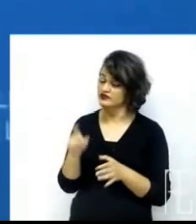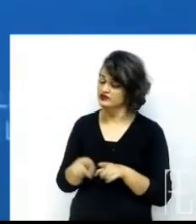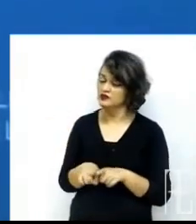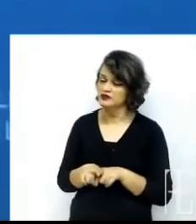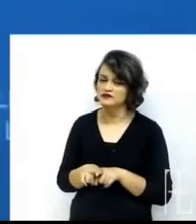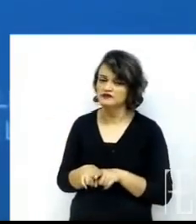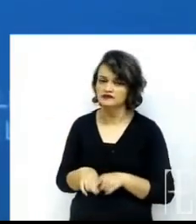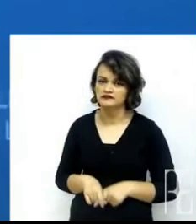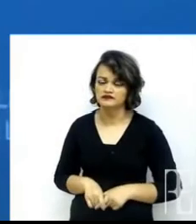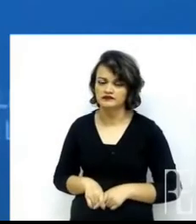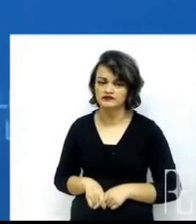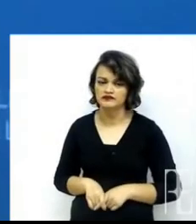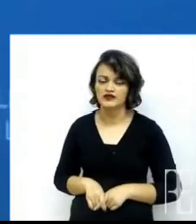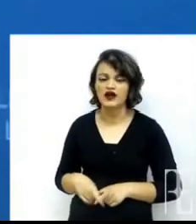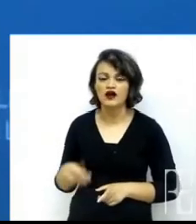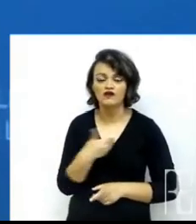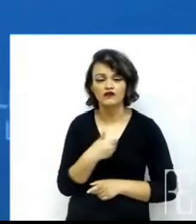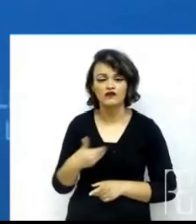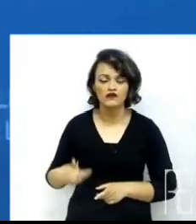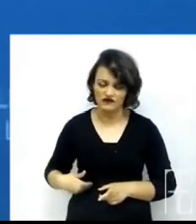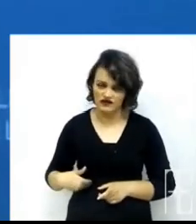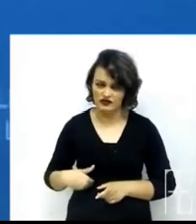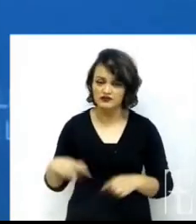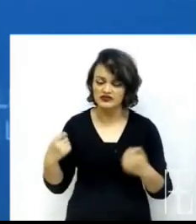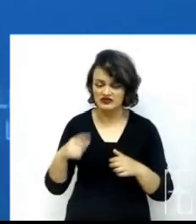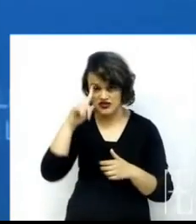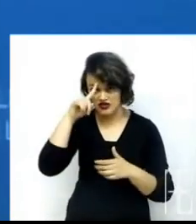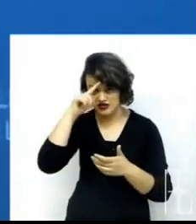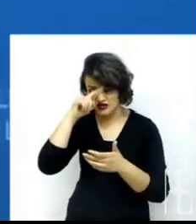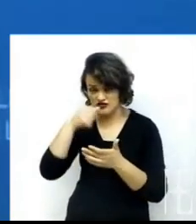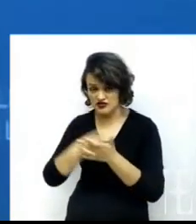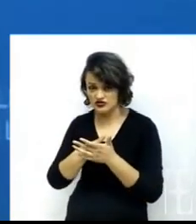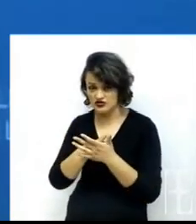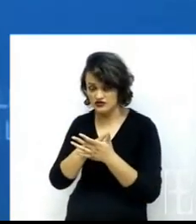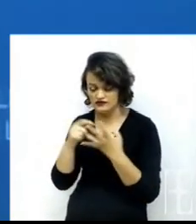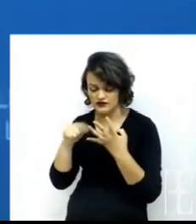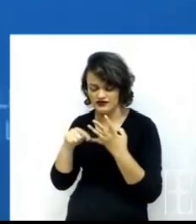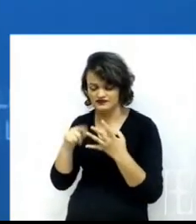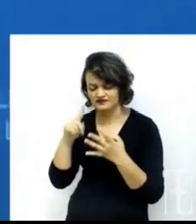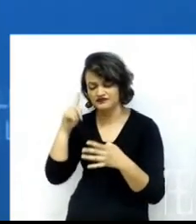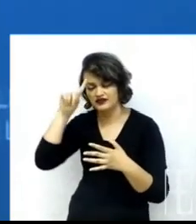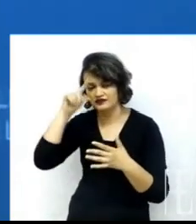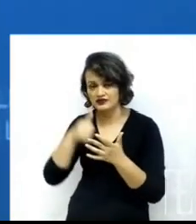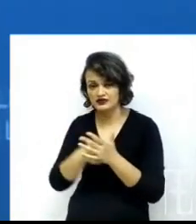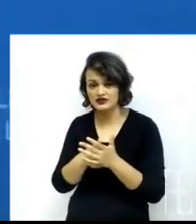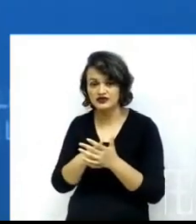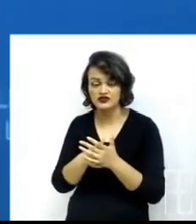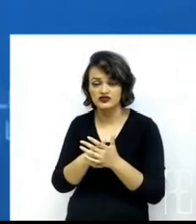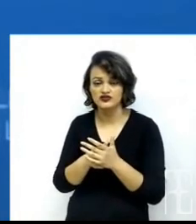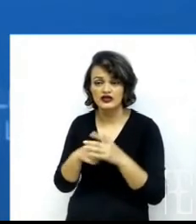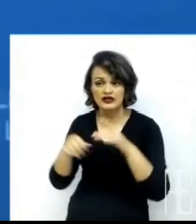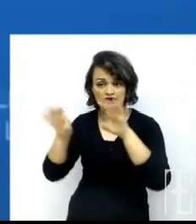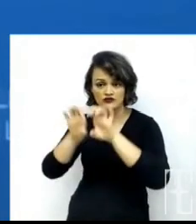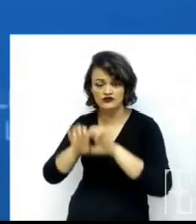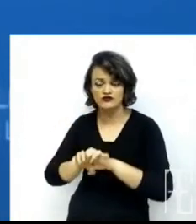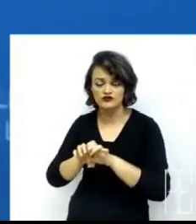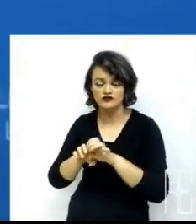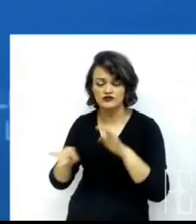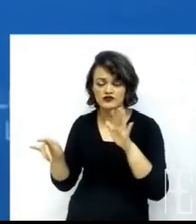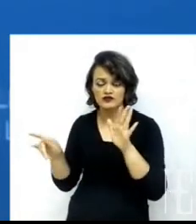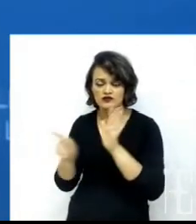importante, o governo deve tomar medidas para melhorar a estrutura institucional